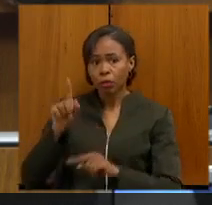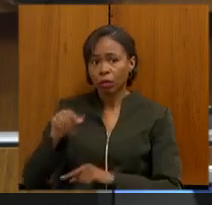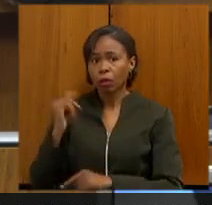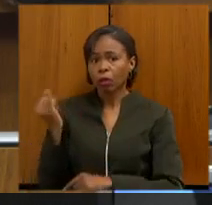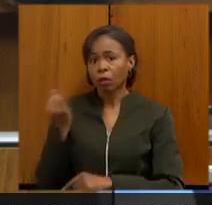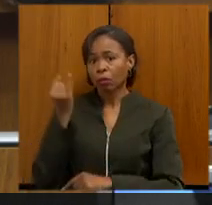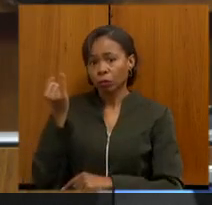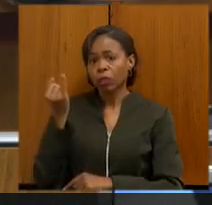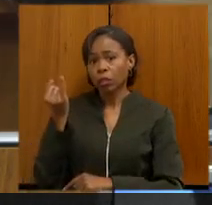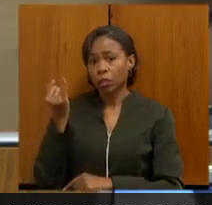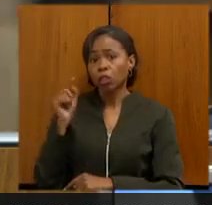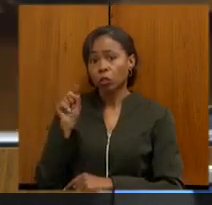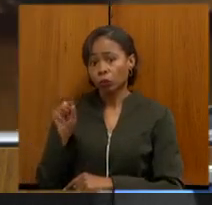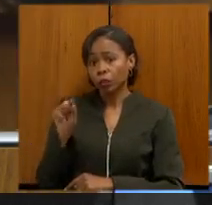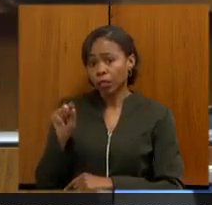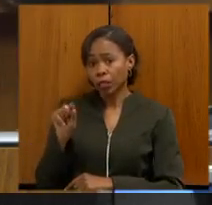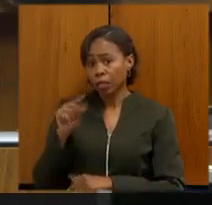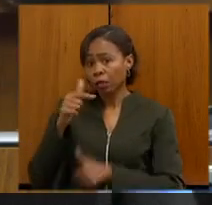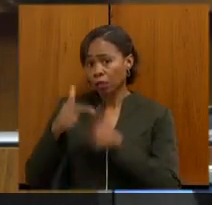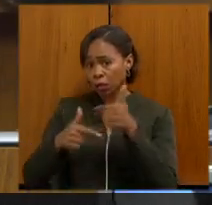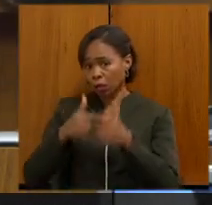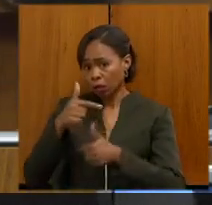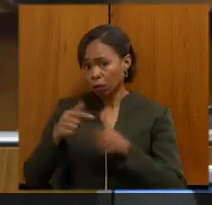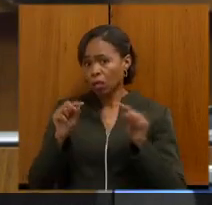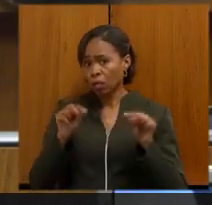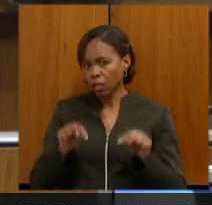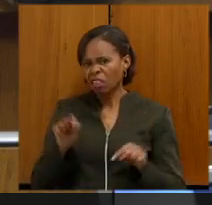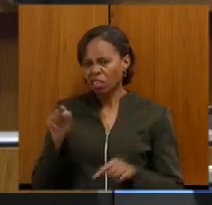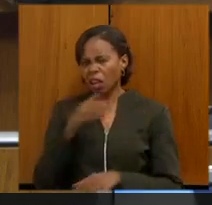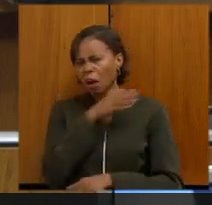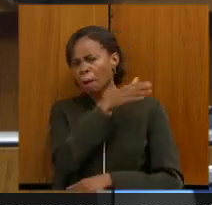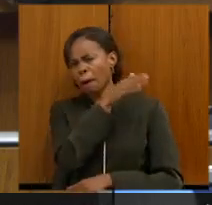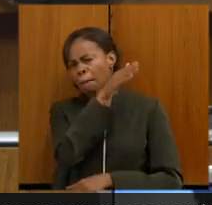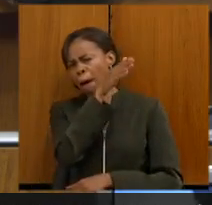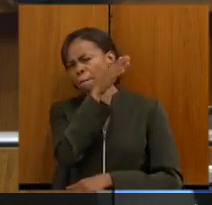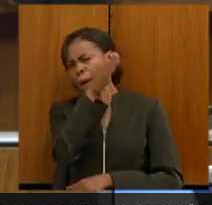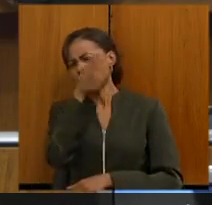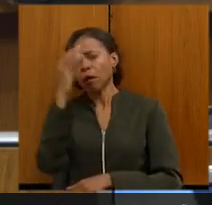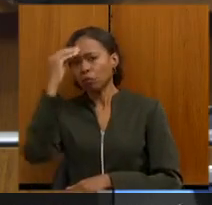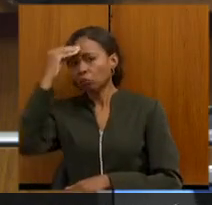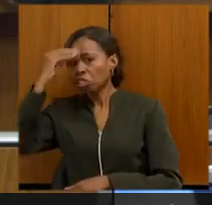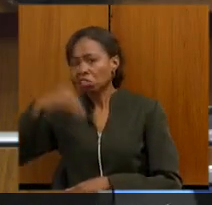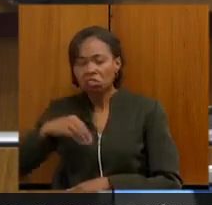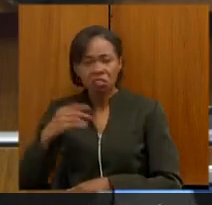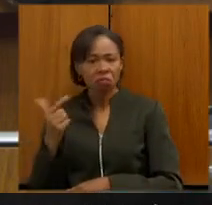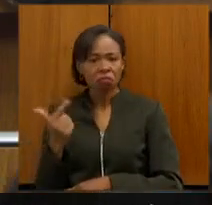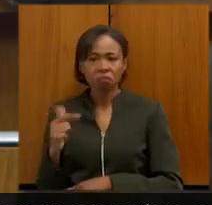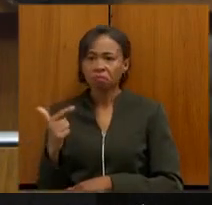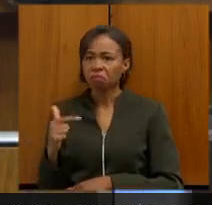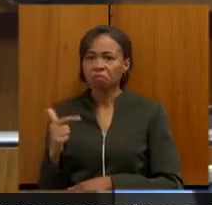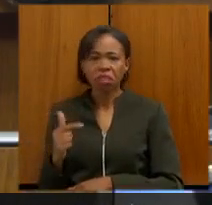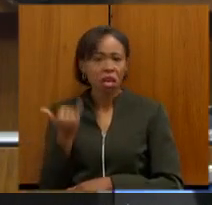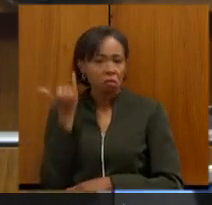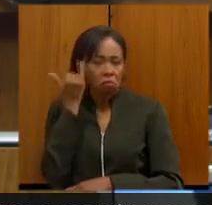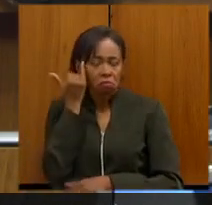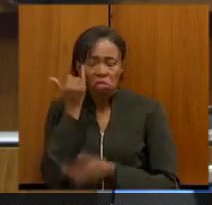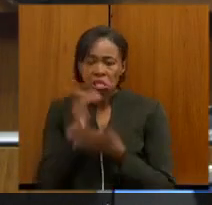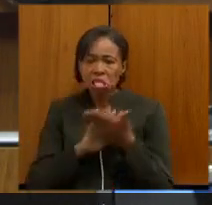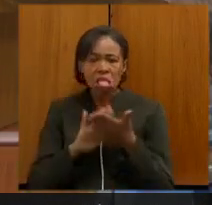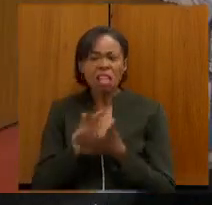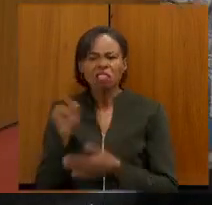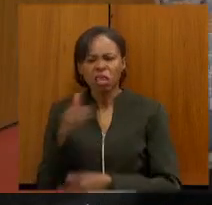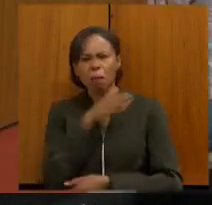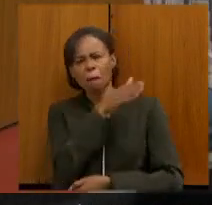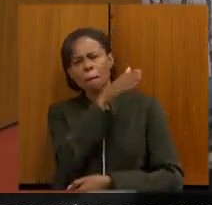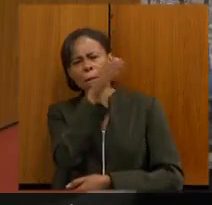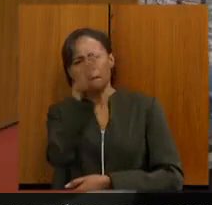do que você faz aqui viagem para todo canto não tem preguiça não tem não tem nada bairro